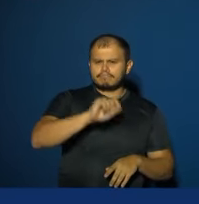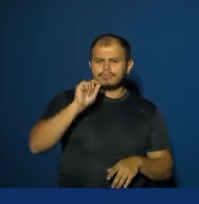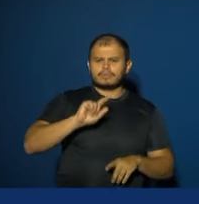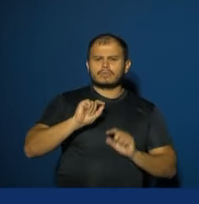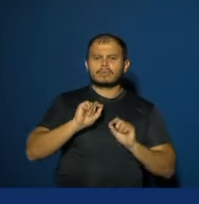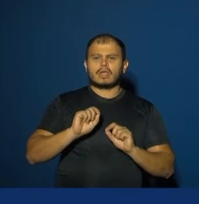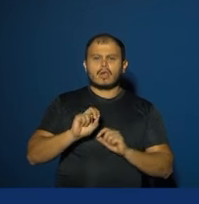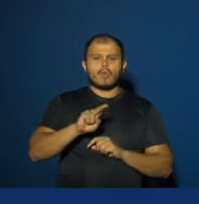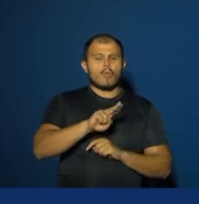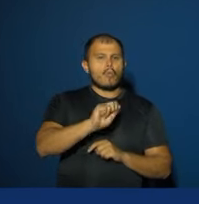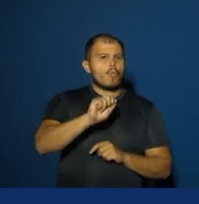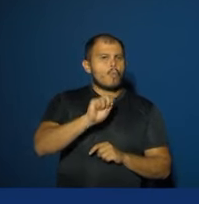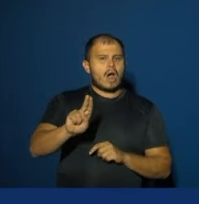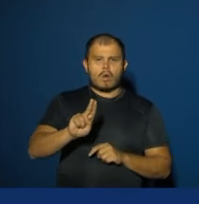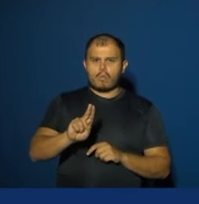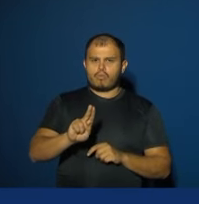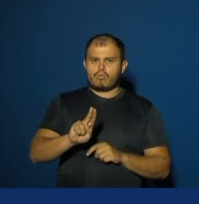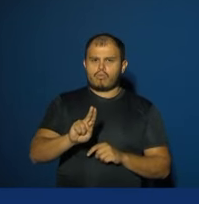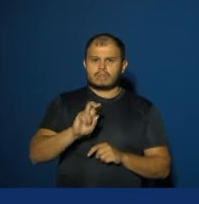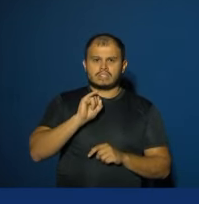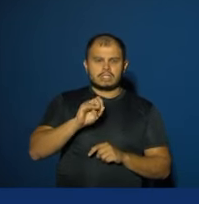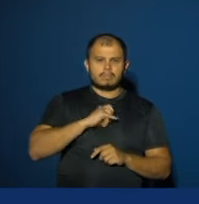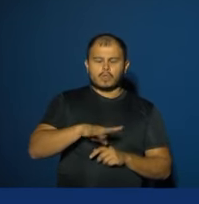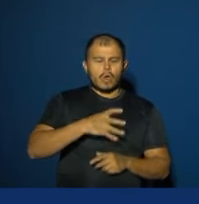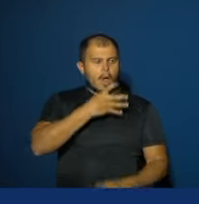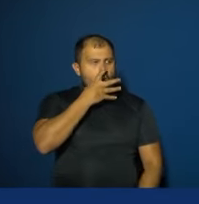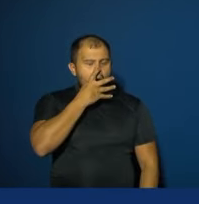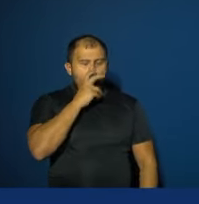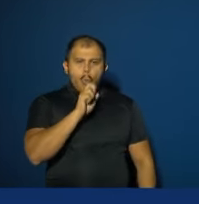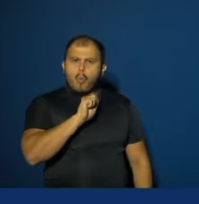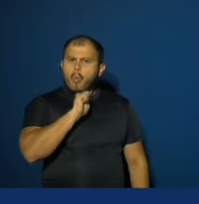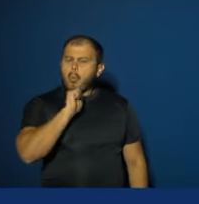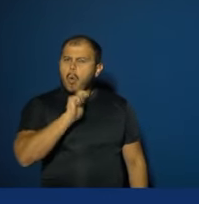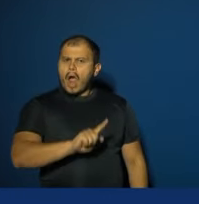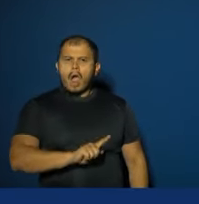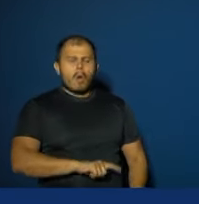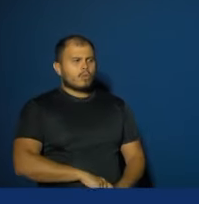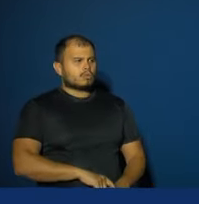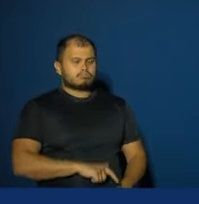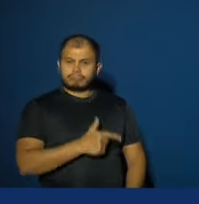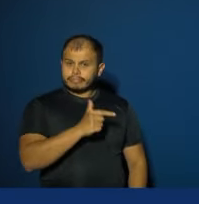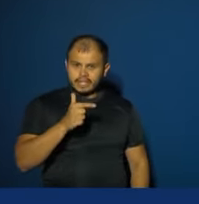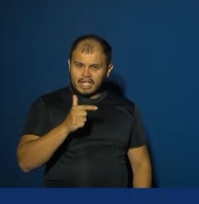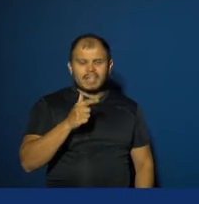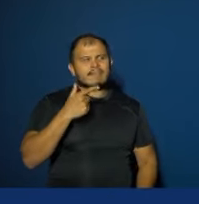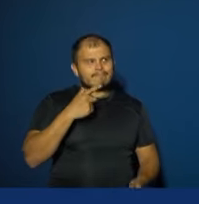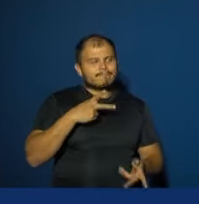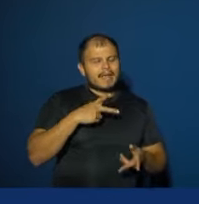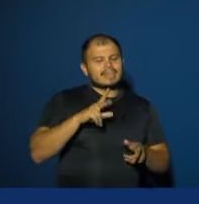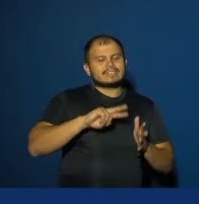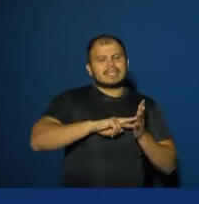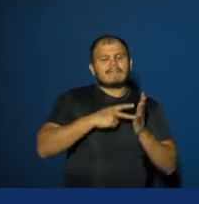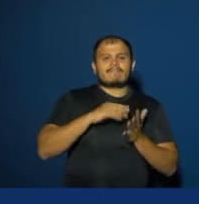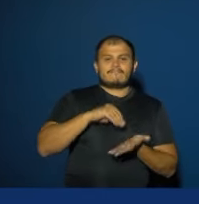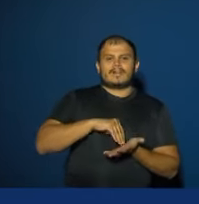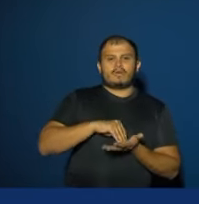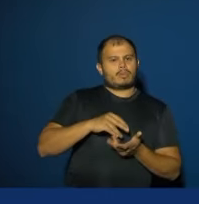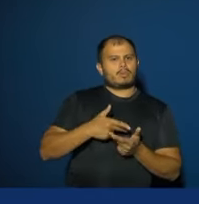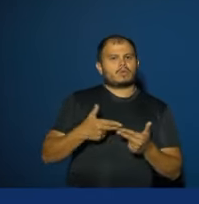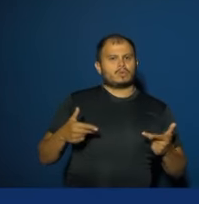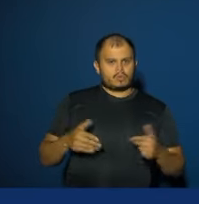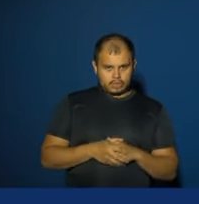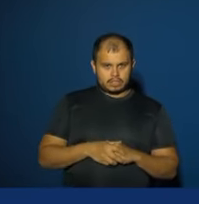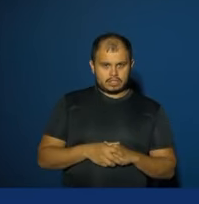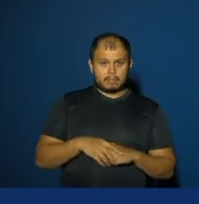uau não falou uau de alguma coisa que a gente fez tem alguma coisa faltando Então esse Uau ele vem ele vem de